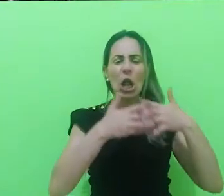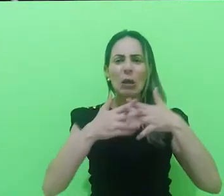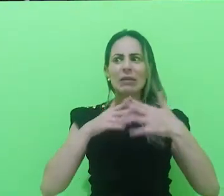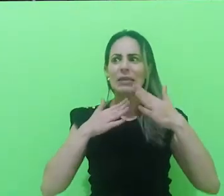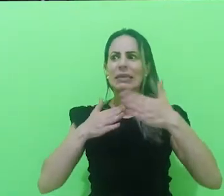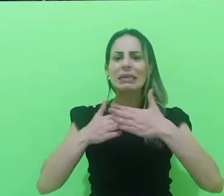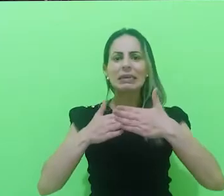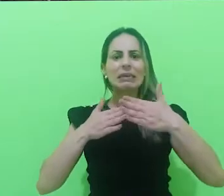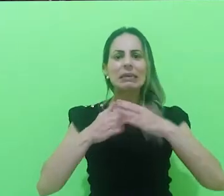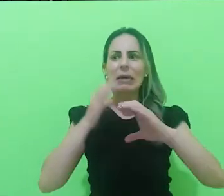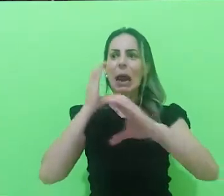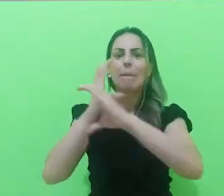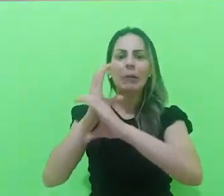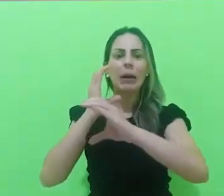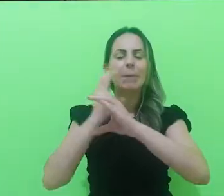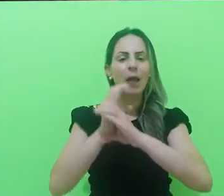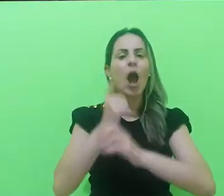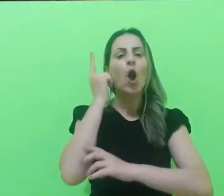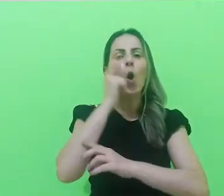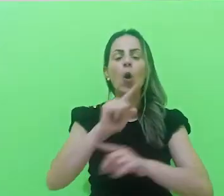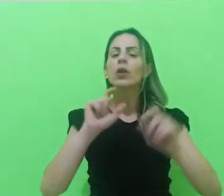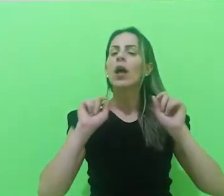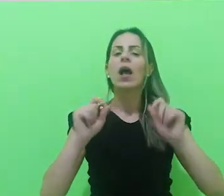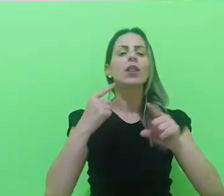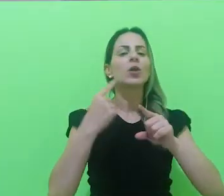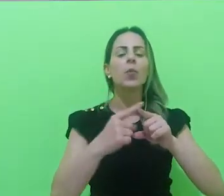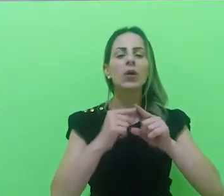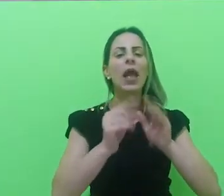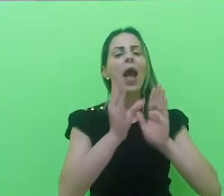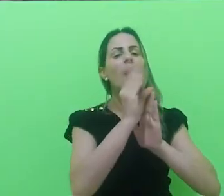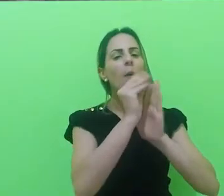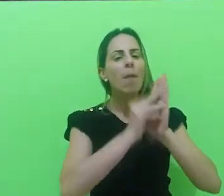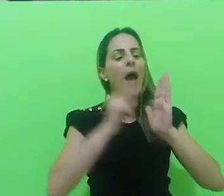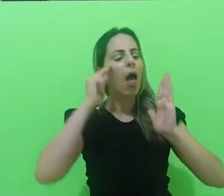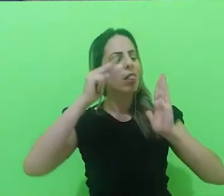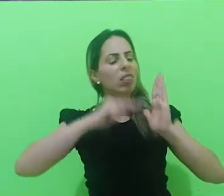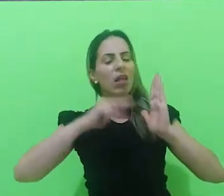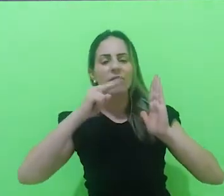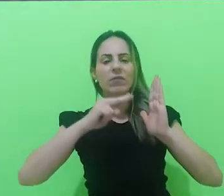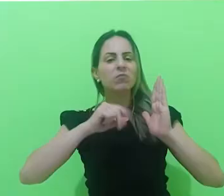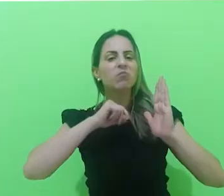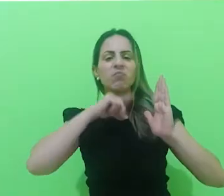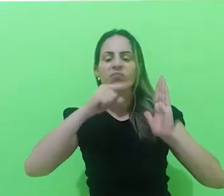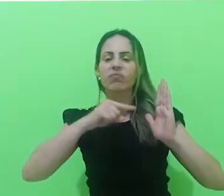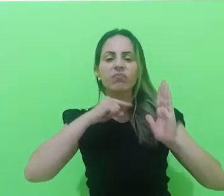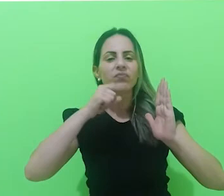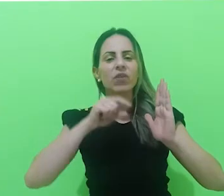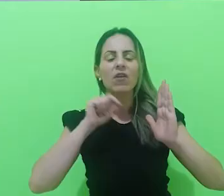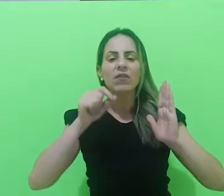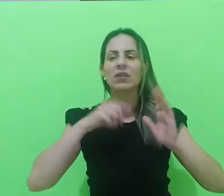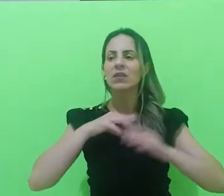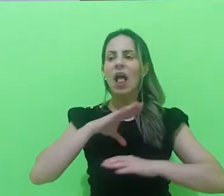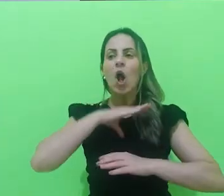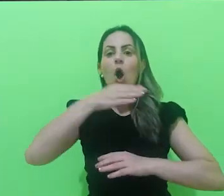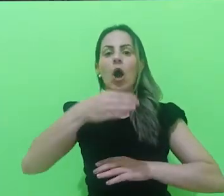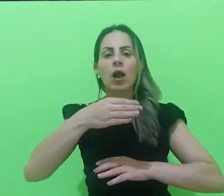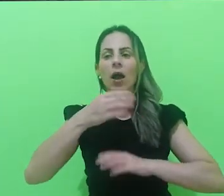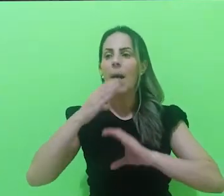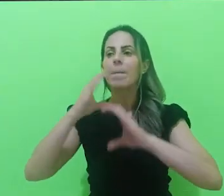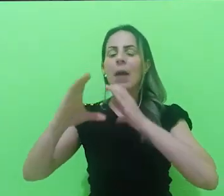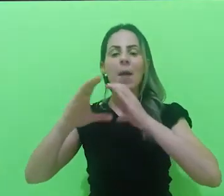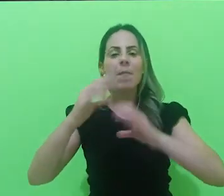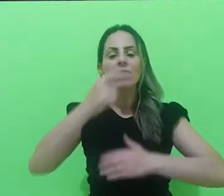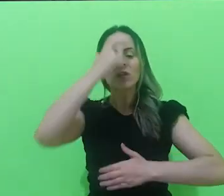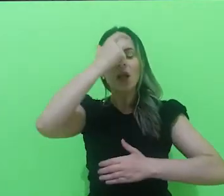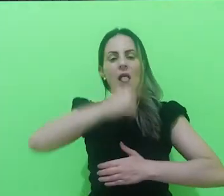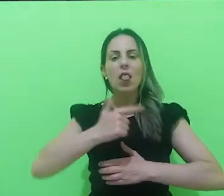trava na hora de falar? Isso acontece porque os métodos que você já viu são ineficientes. Tiram a sua coragem de falar, de ser você